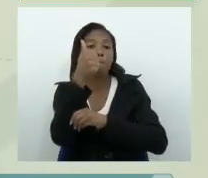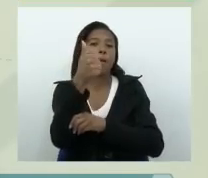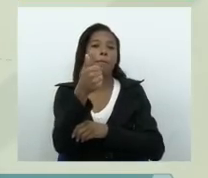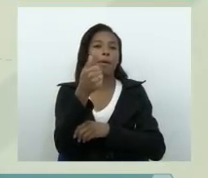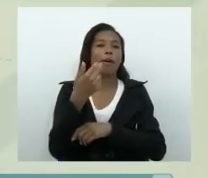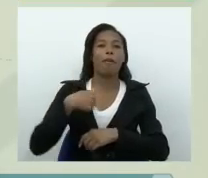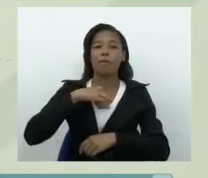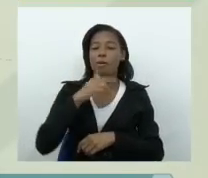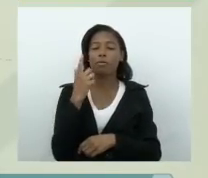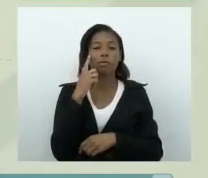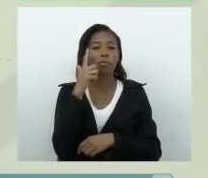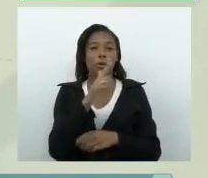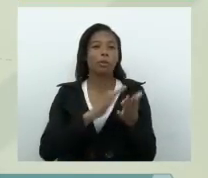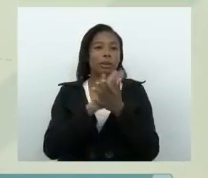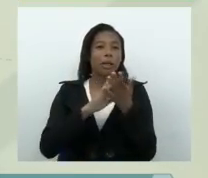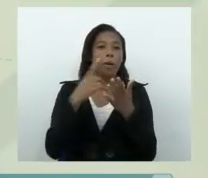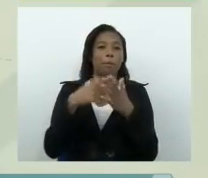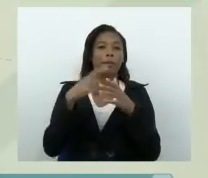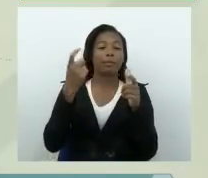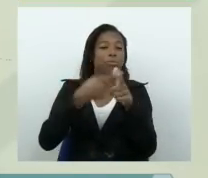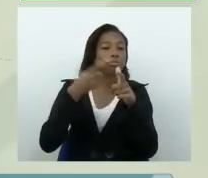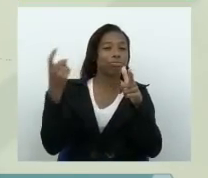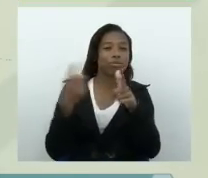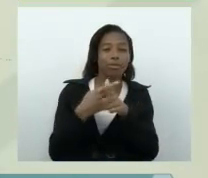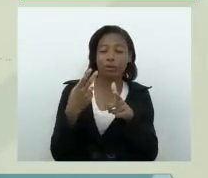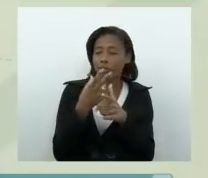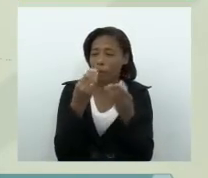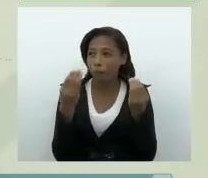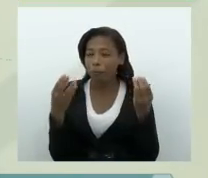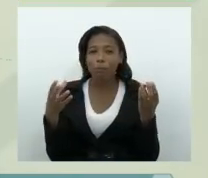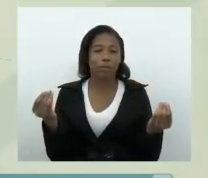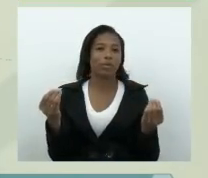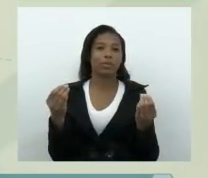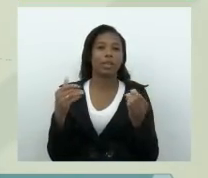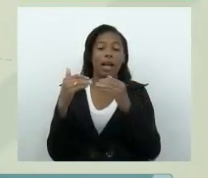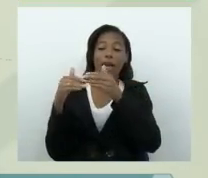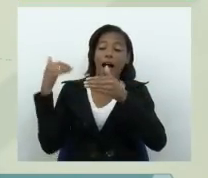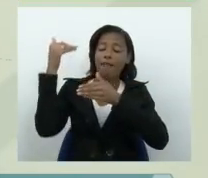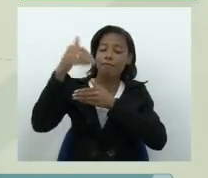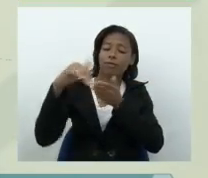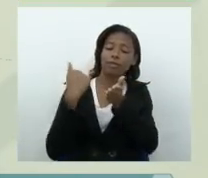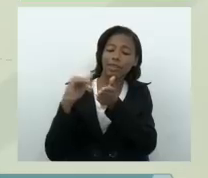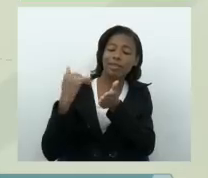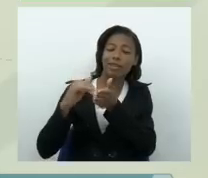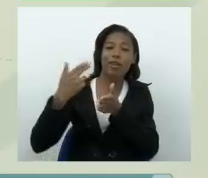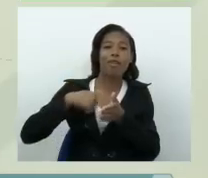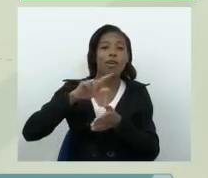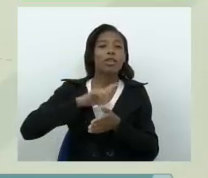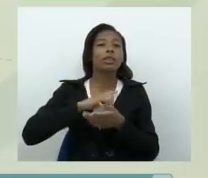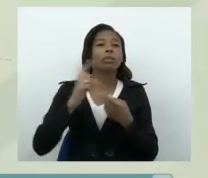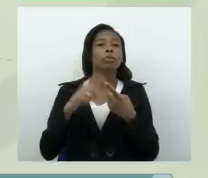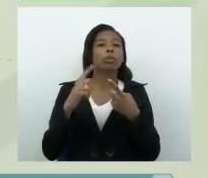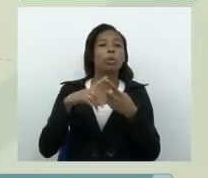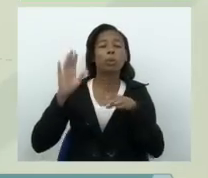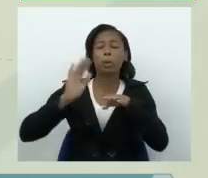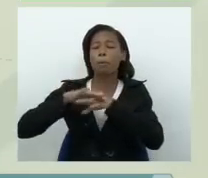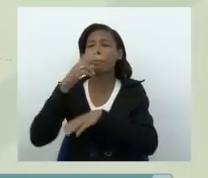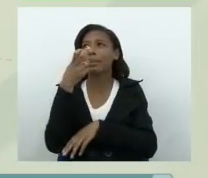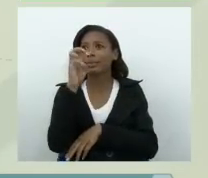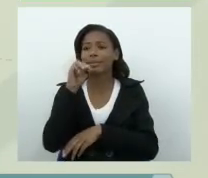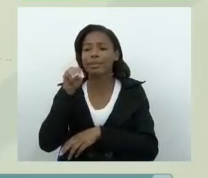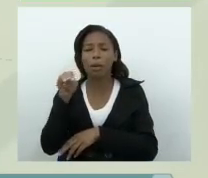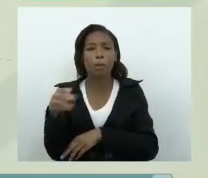conseguimos aplicar porque a cidade está devedora no Cadim. À frente da secretaria, hoje temos mais de 5